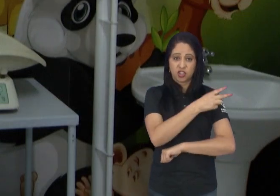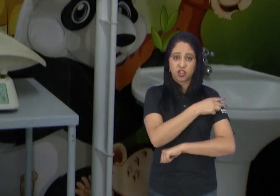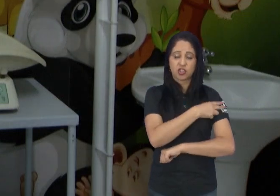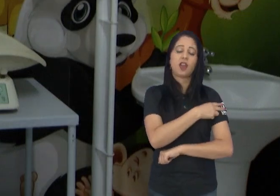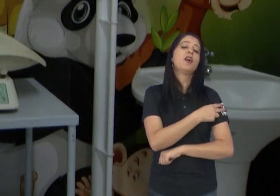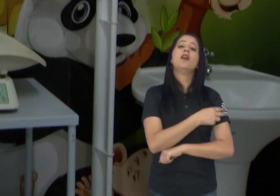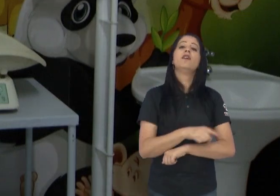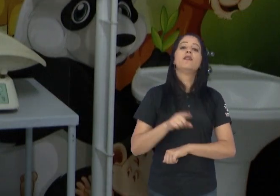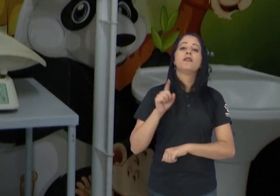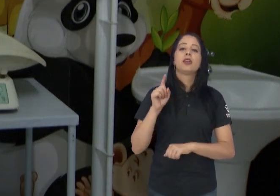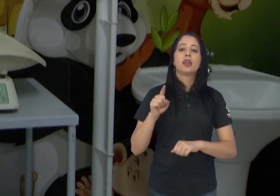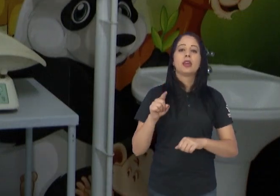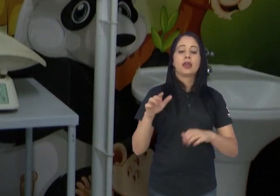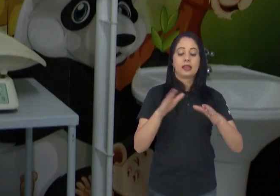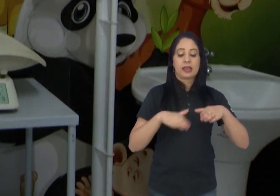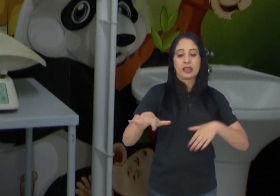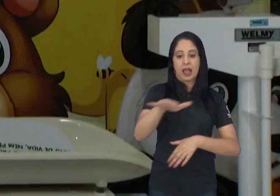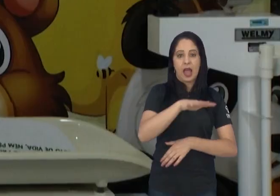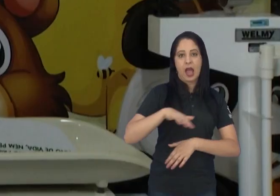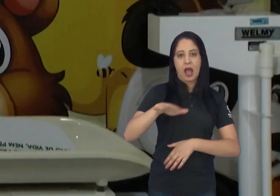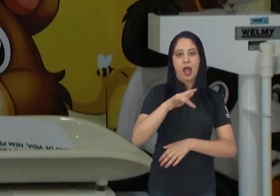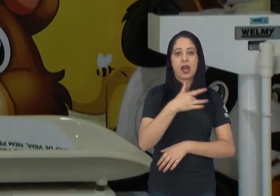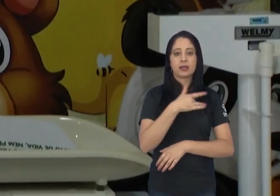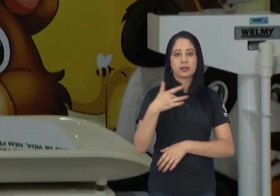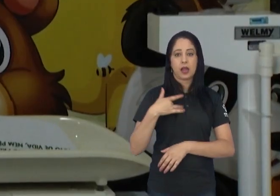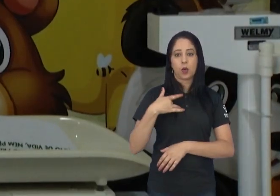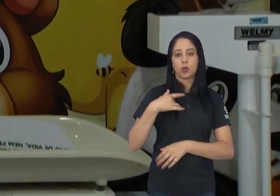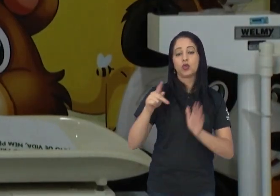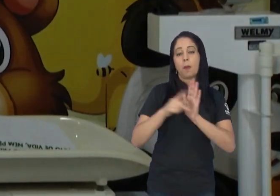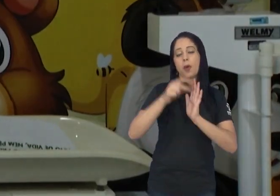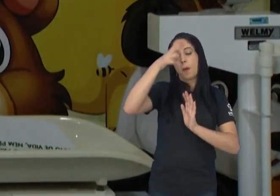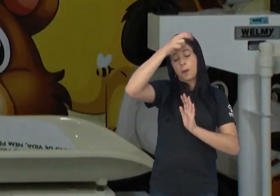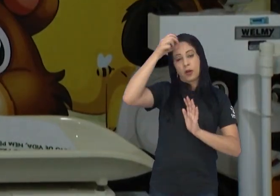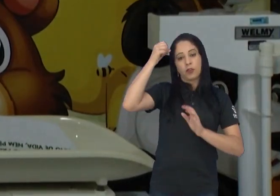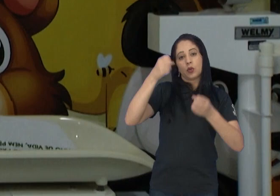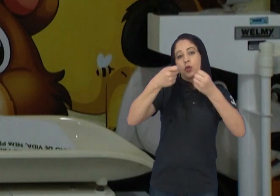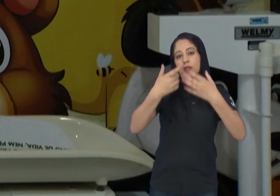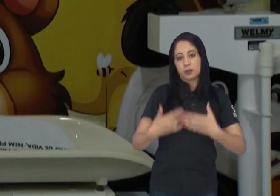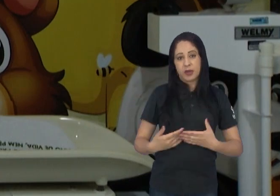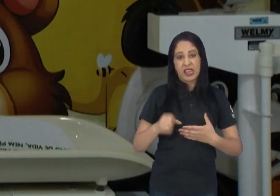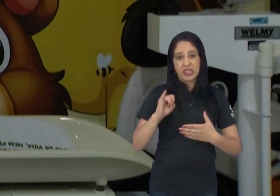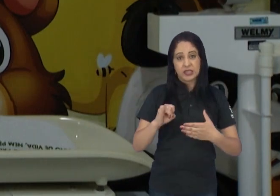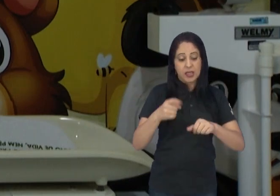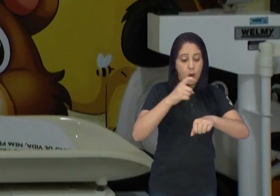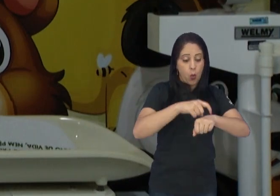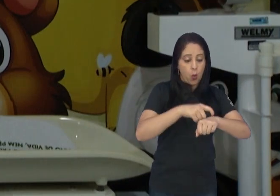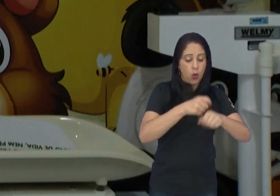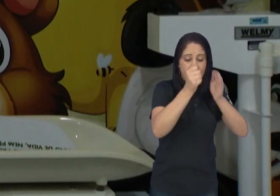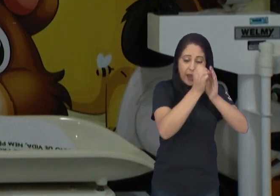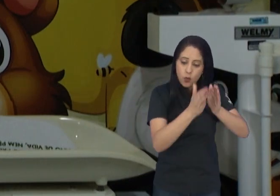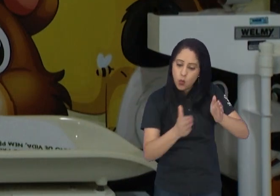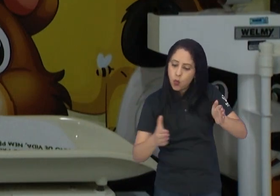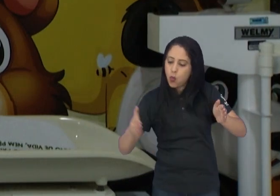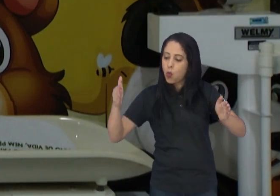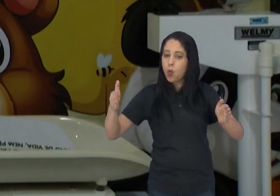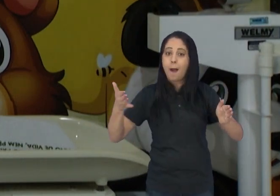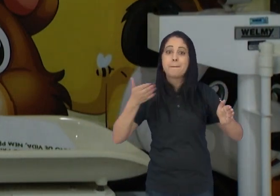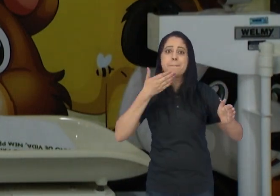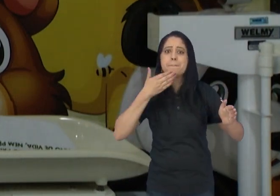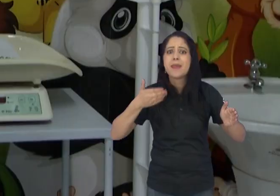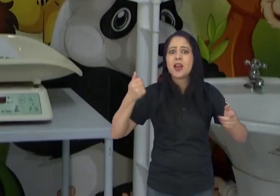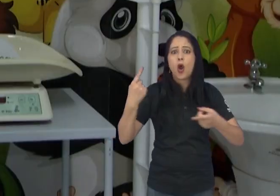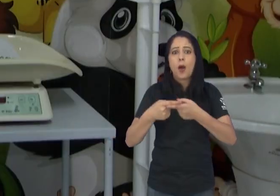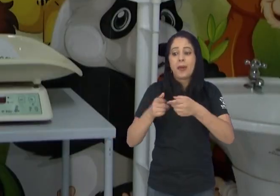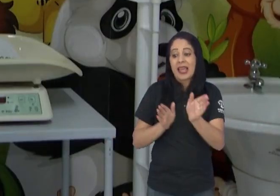Divisão Primária de Saúde da Prefeitura, explica que a ampliação do expediente ajuda muito a população a ter acesso à